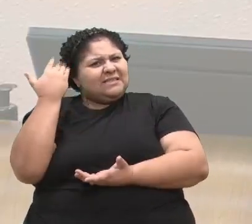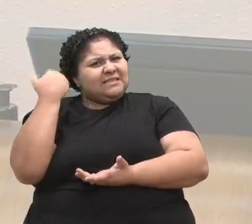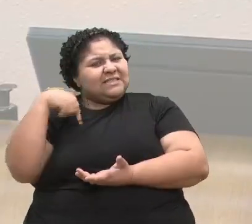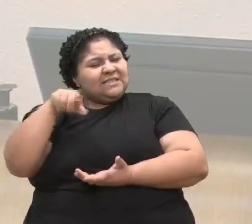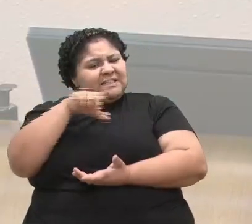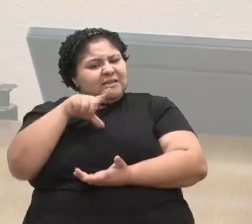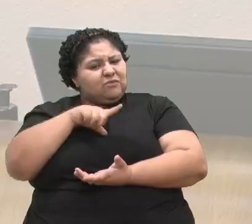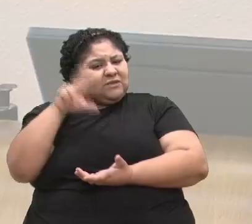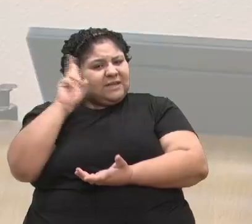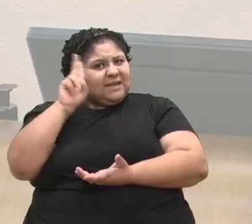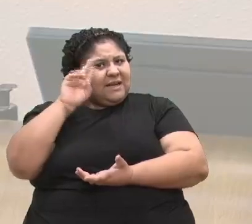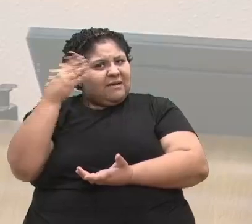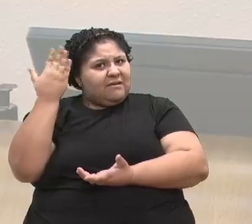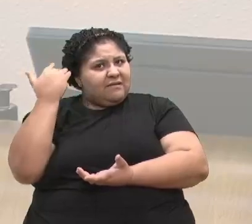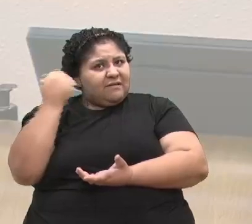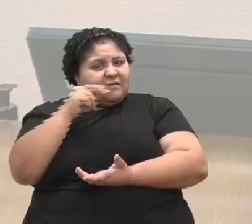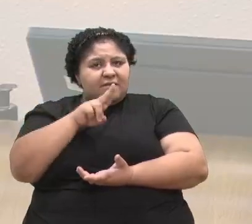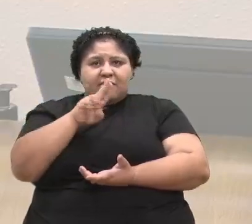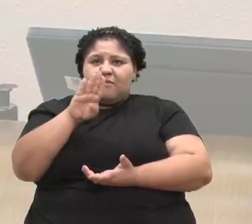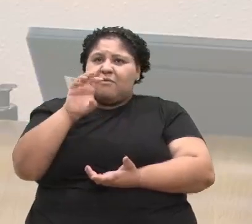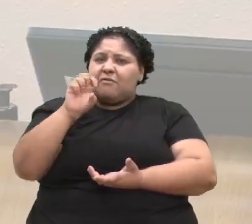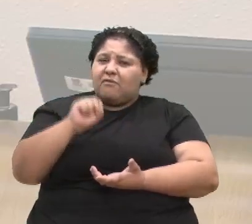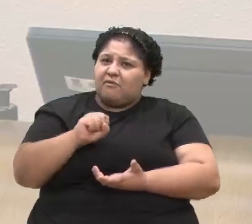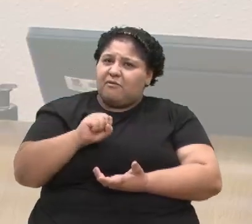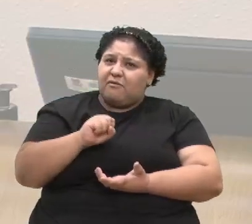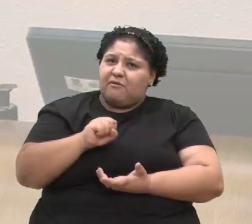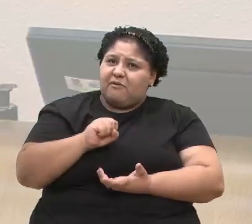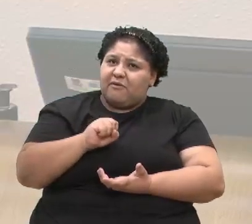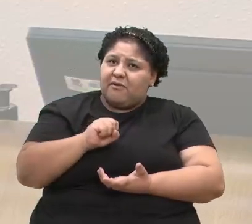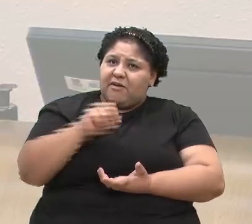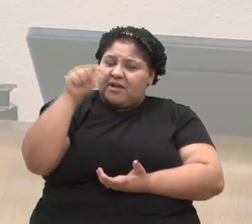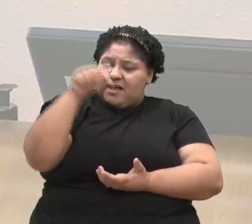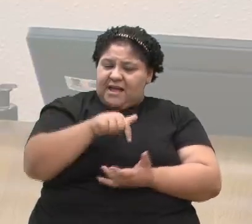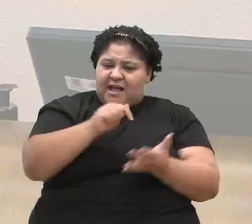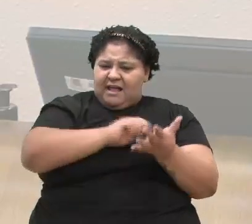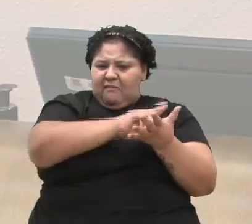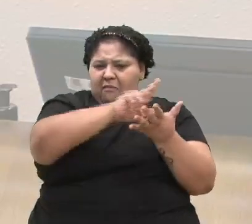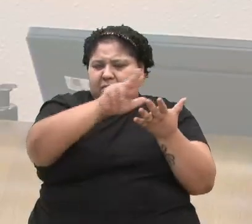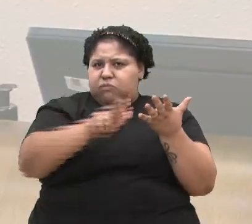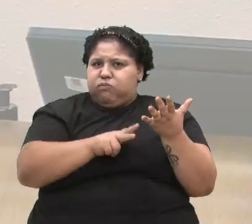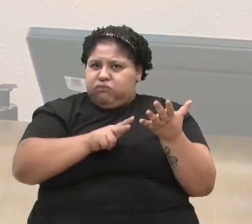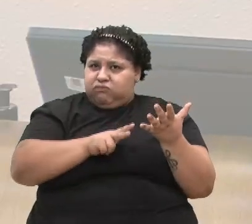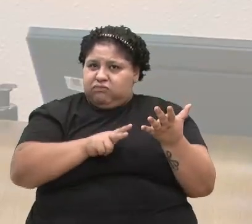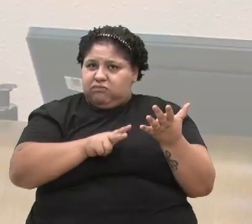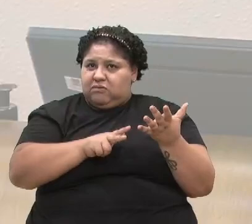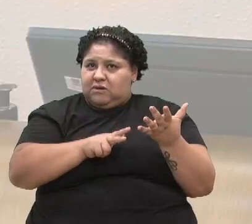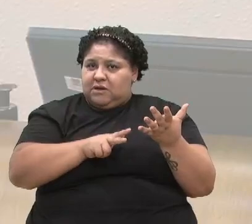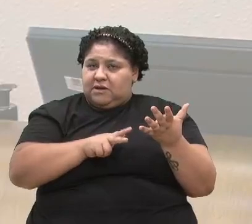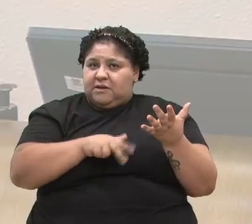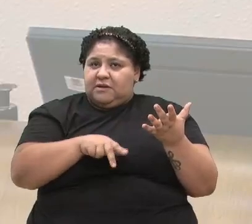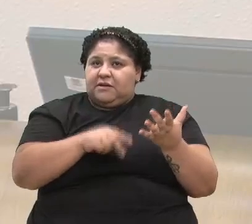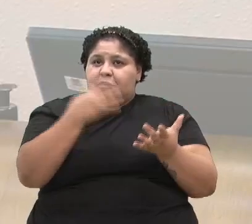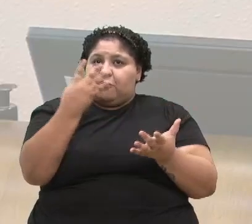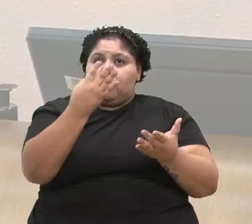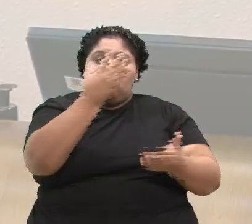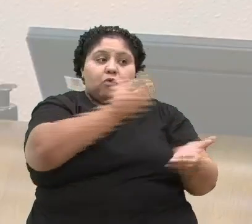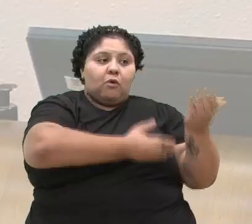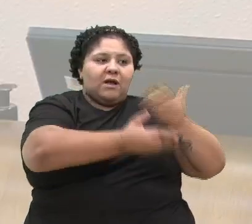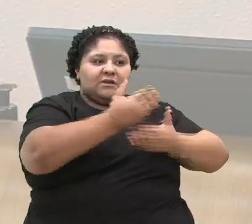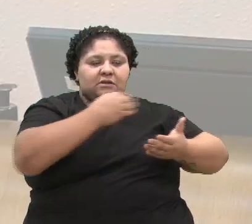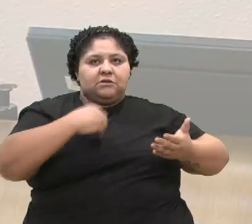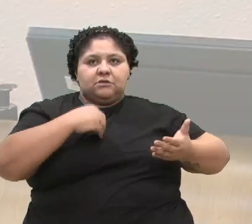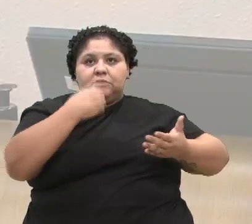que rever, né? A UBS, por exemplo, em diversas UBSs de diversos bairros, a gente constatou 4 atendimentos no